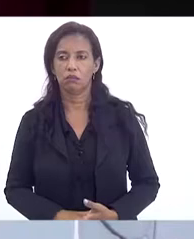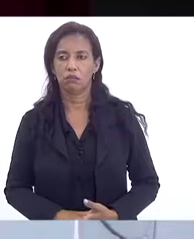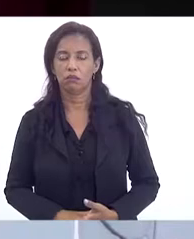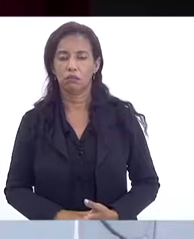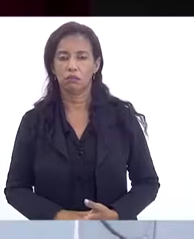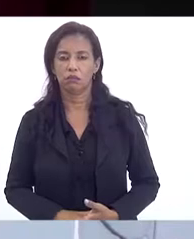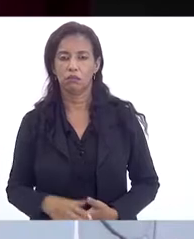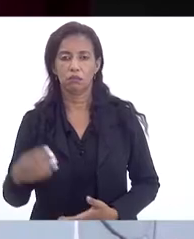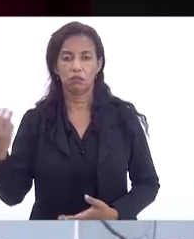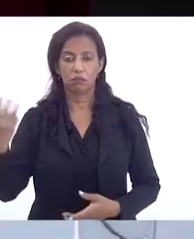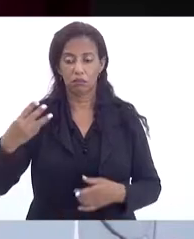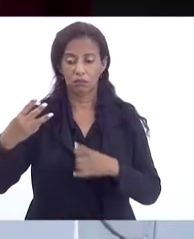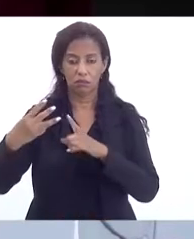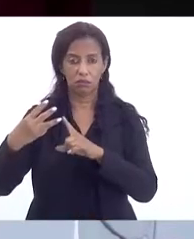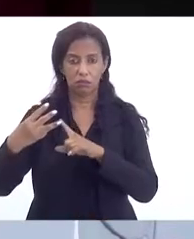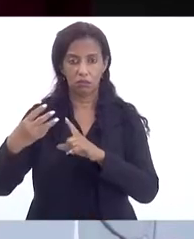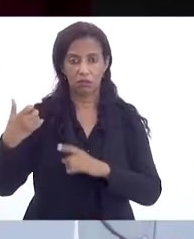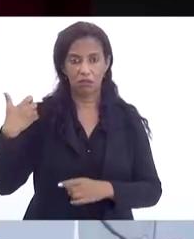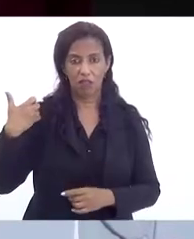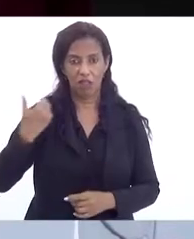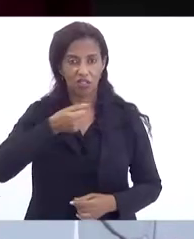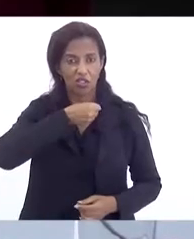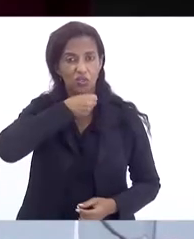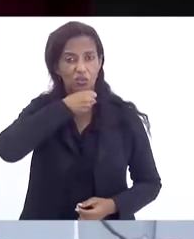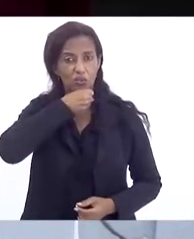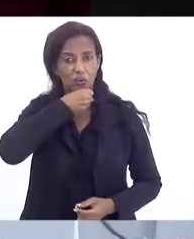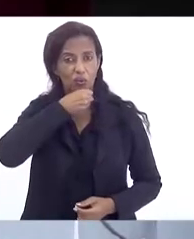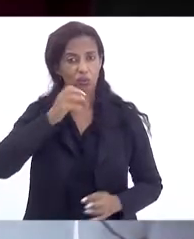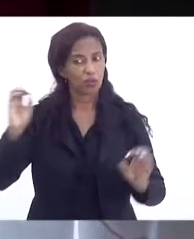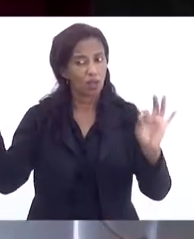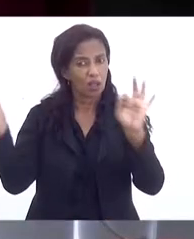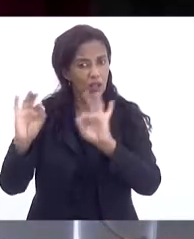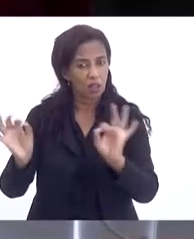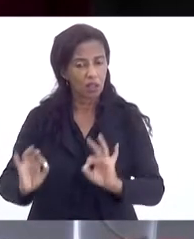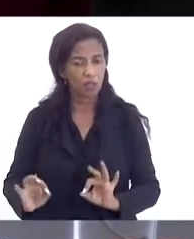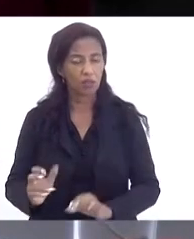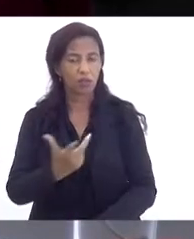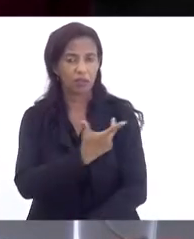Terceira idade, nem toda vacina que